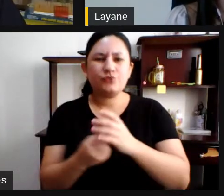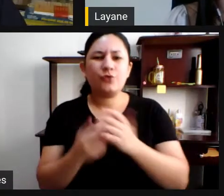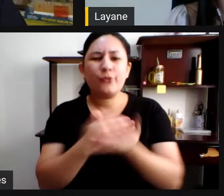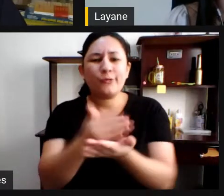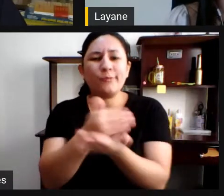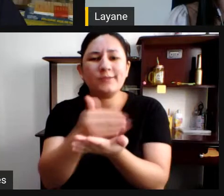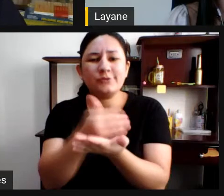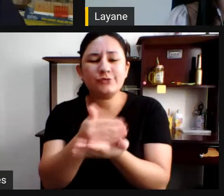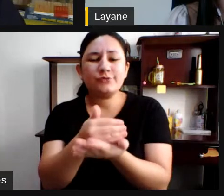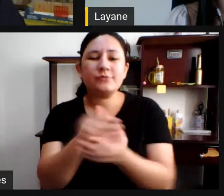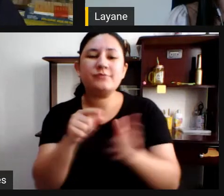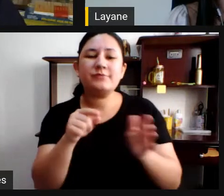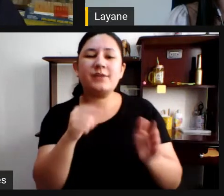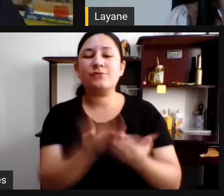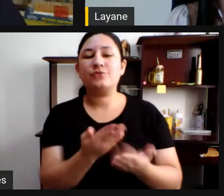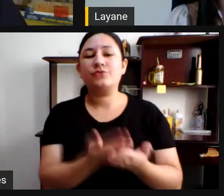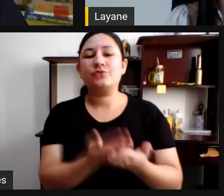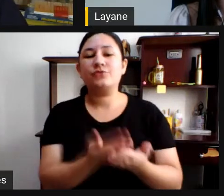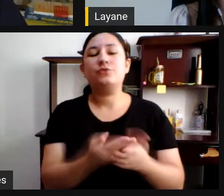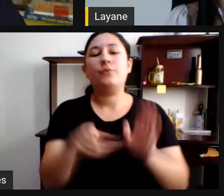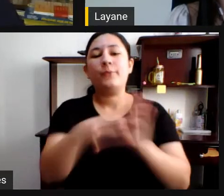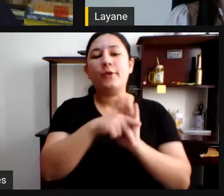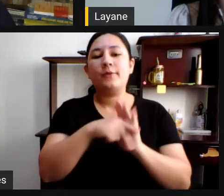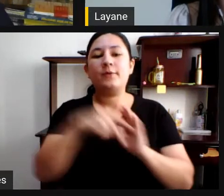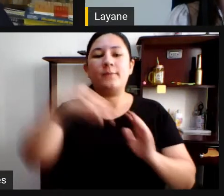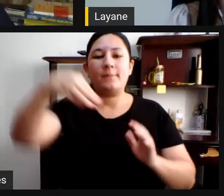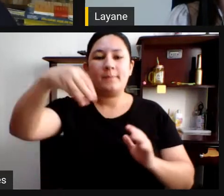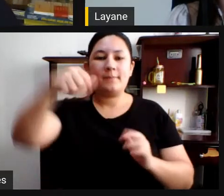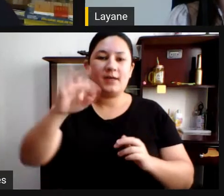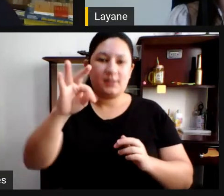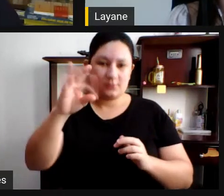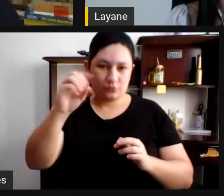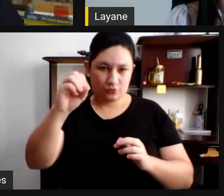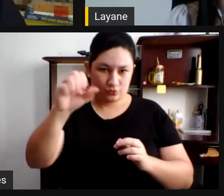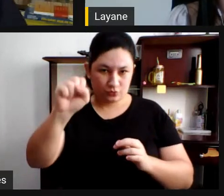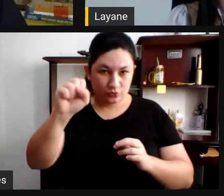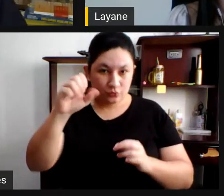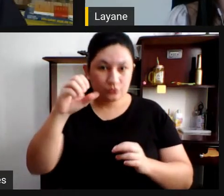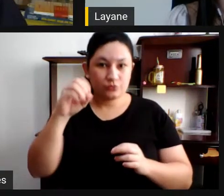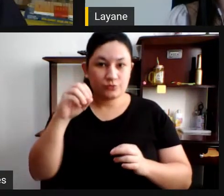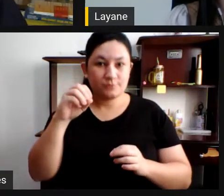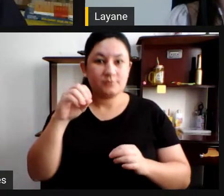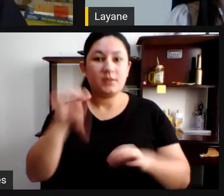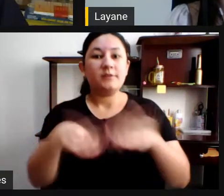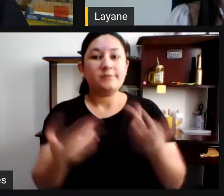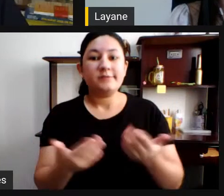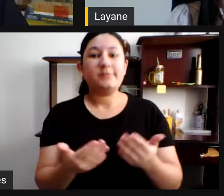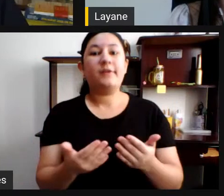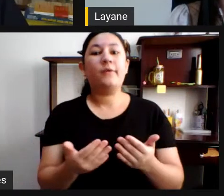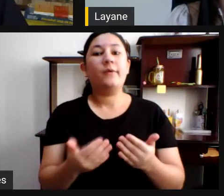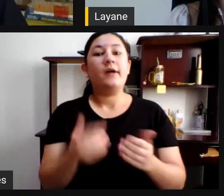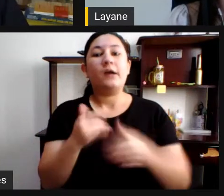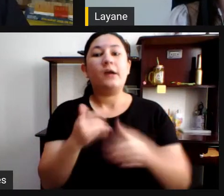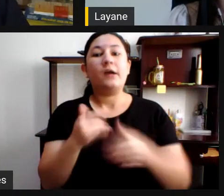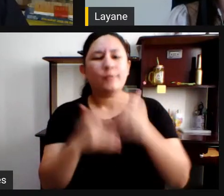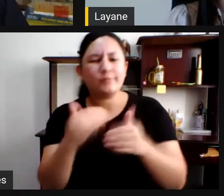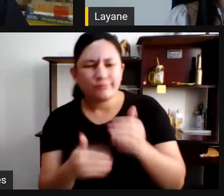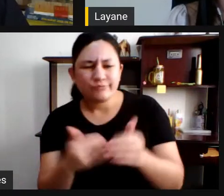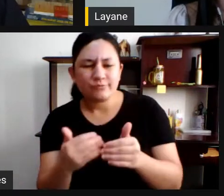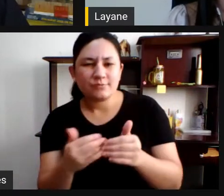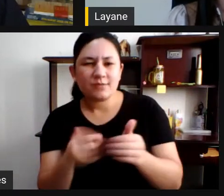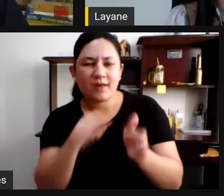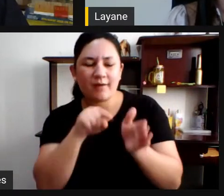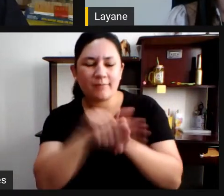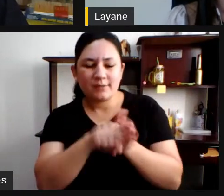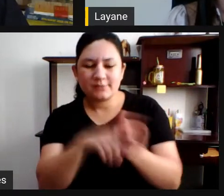teve o contato lá com Jacobson que tinha uma formação Sauciriana muito diferente mas também sofreu os efeitos do